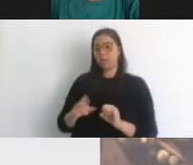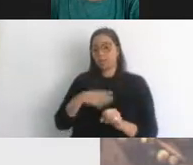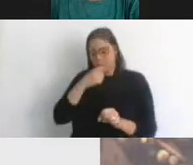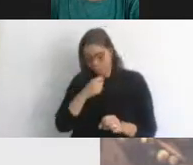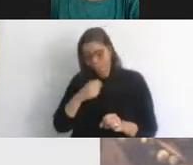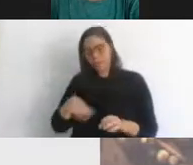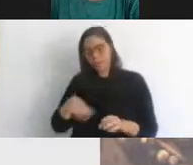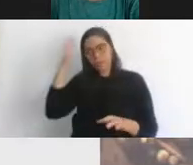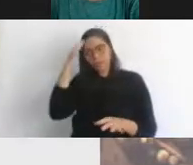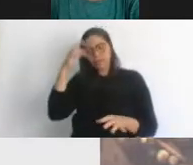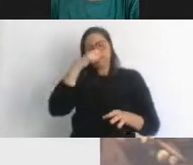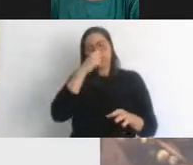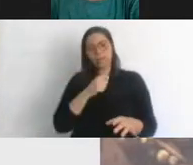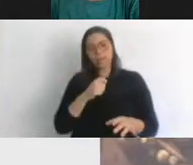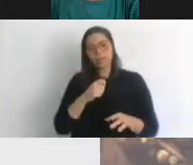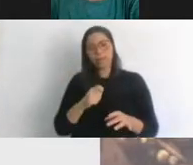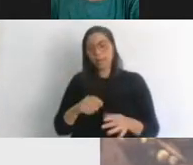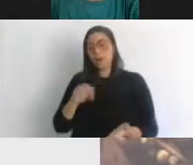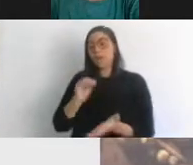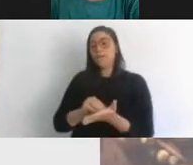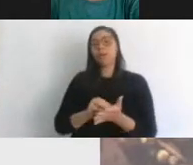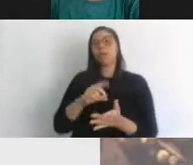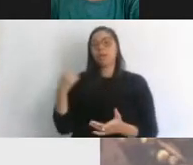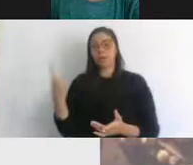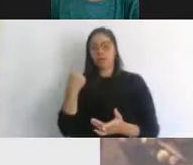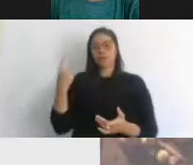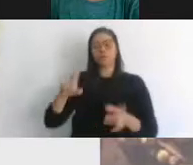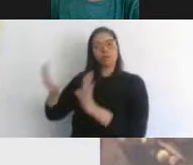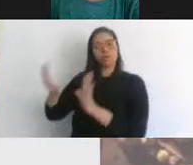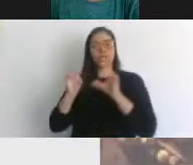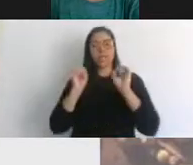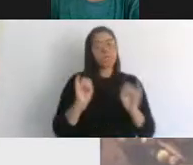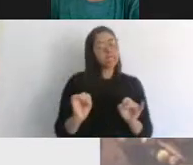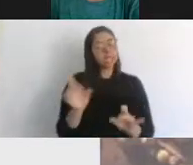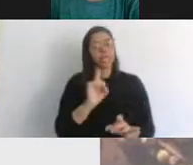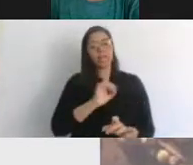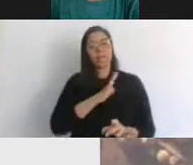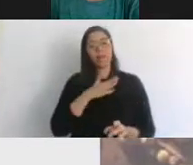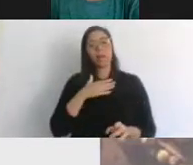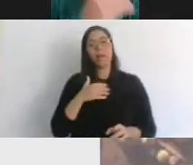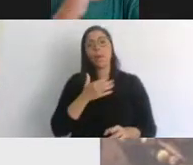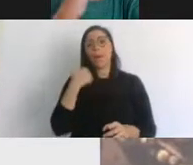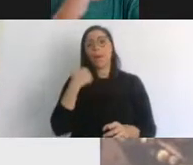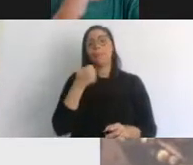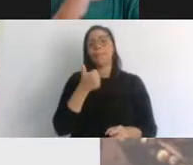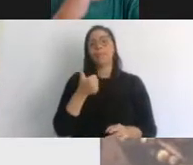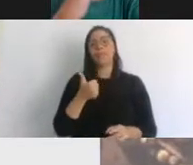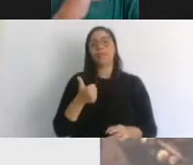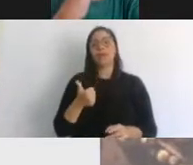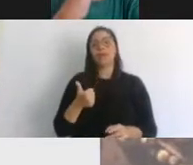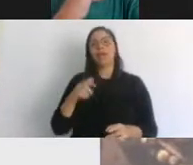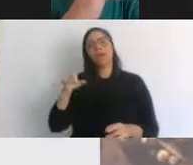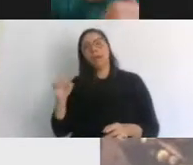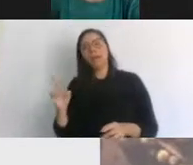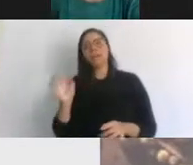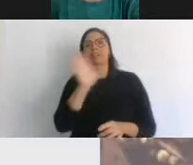Vamos colocar isolado vamos esperar melhorar se não melhorar Aí sim essa pessoa vai ser muito provavelmente assassinada